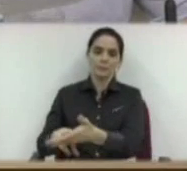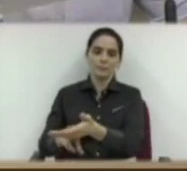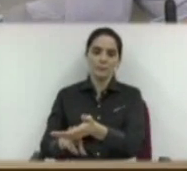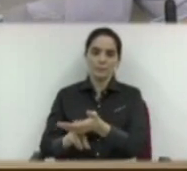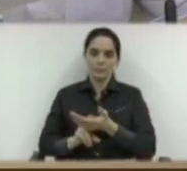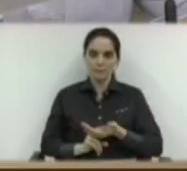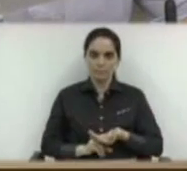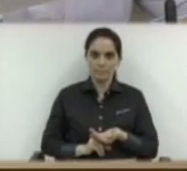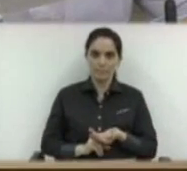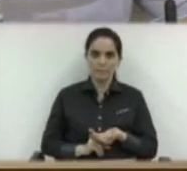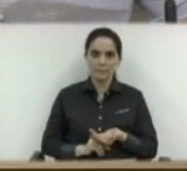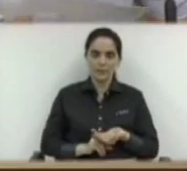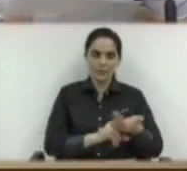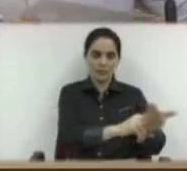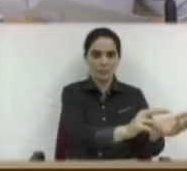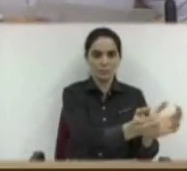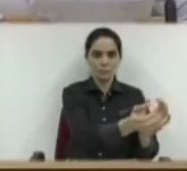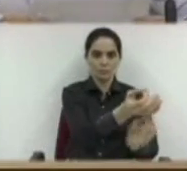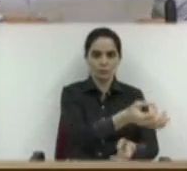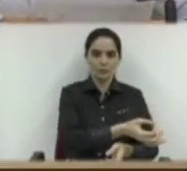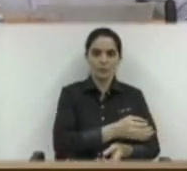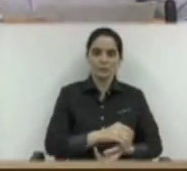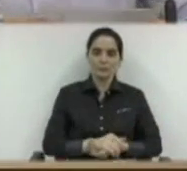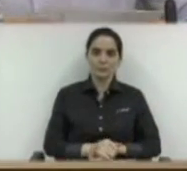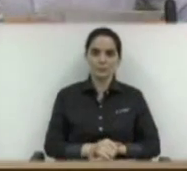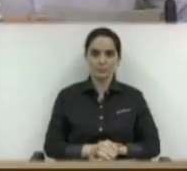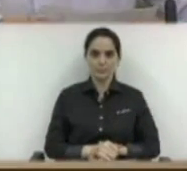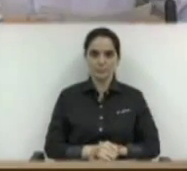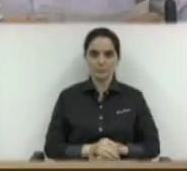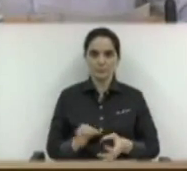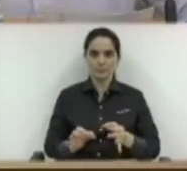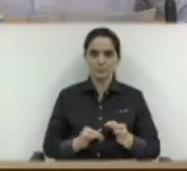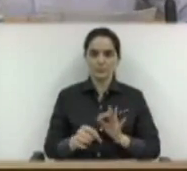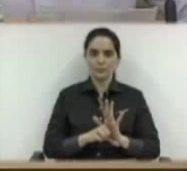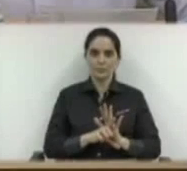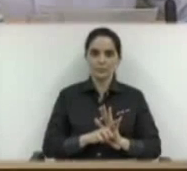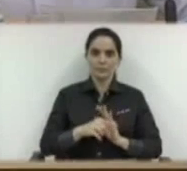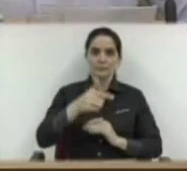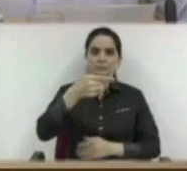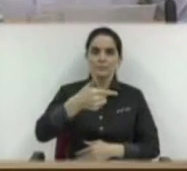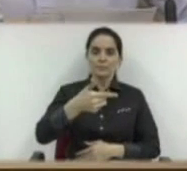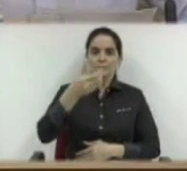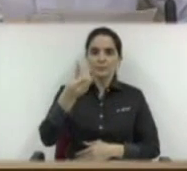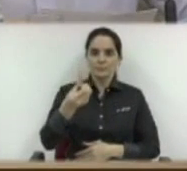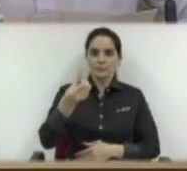é recebido pela mesa e encaminhado às comissões. Projeto de lei